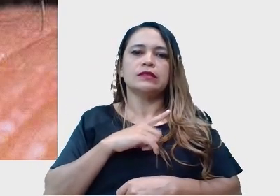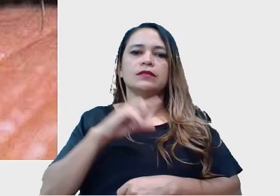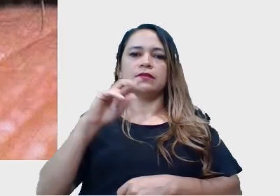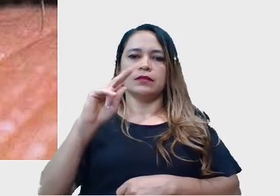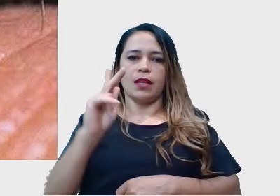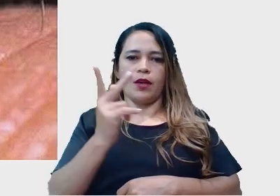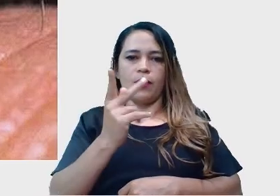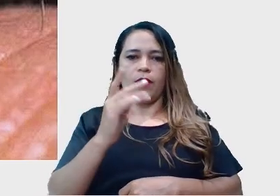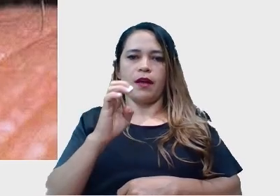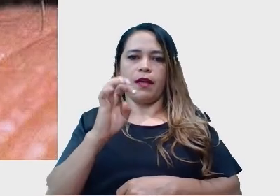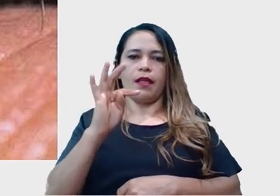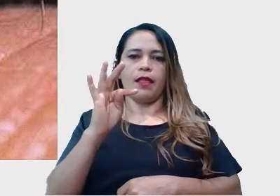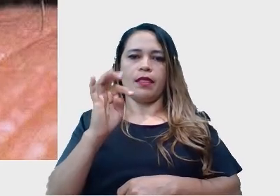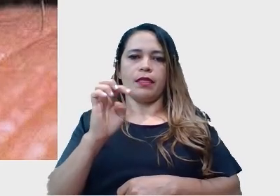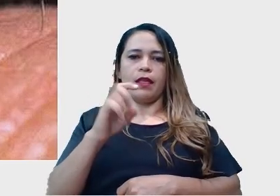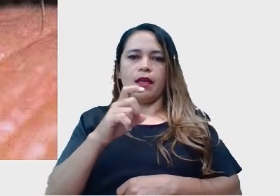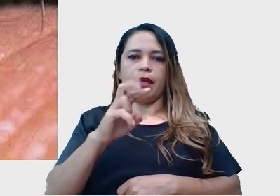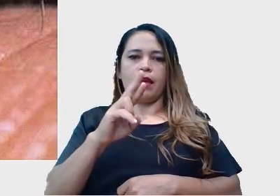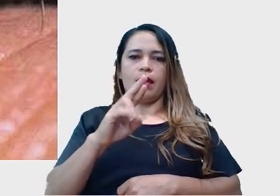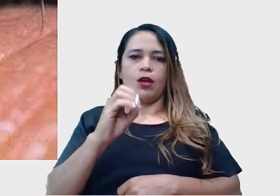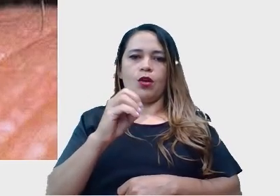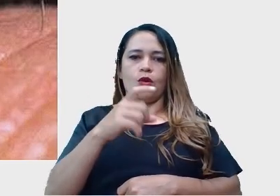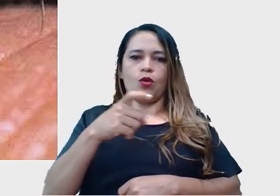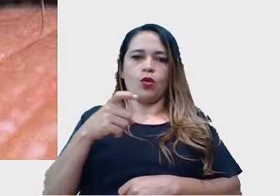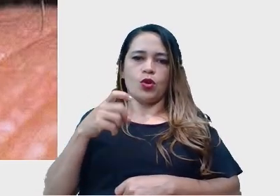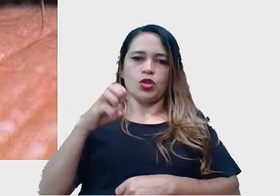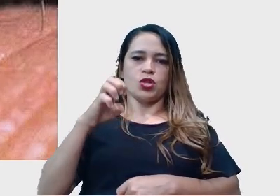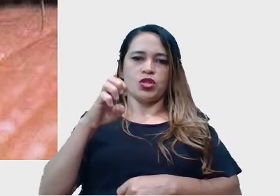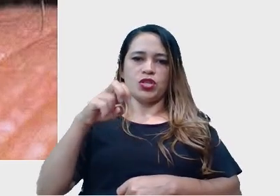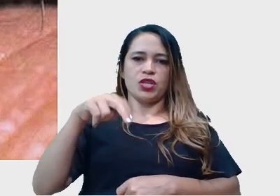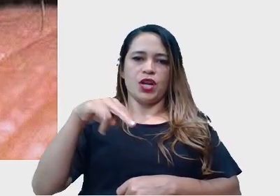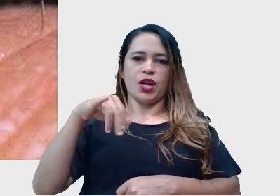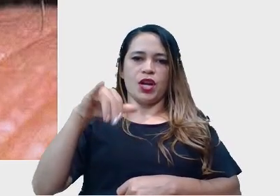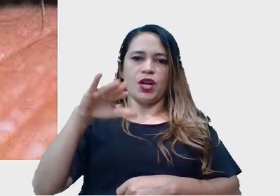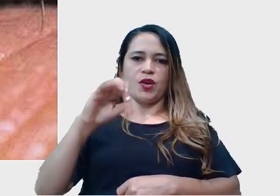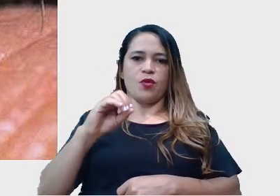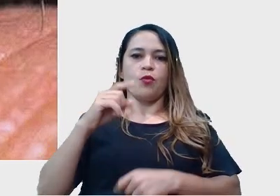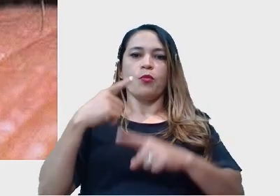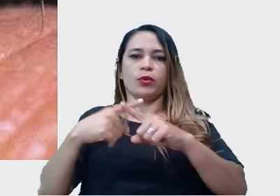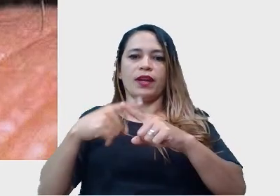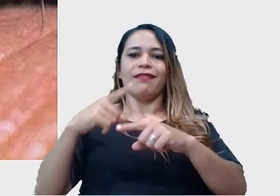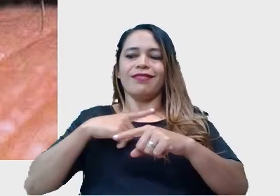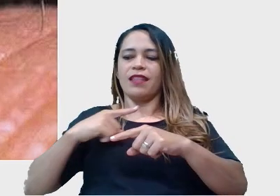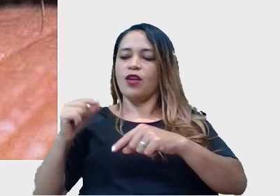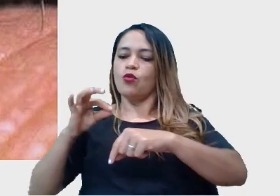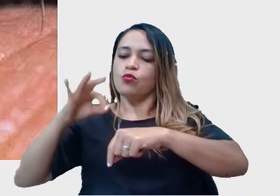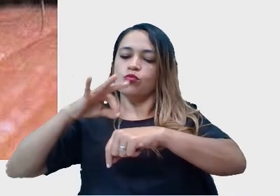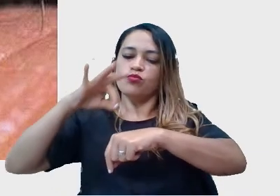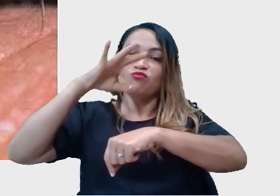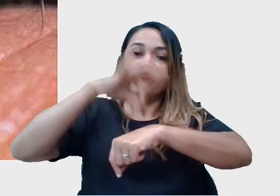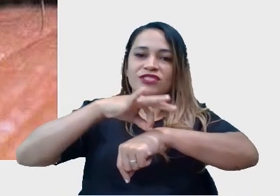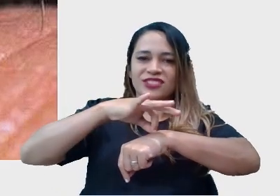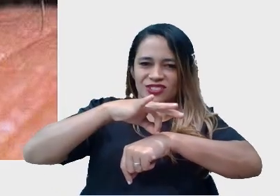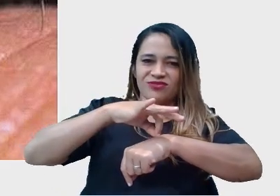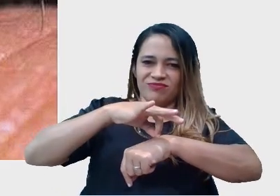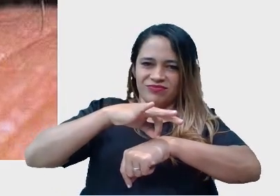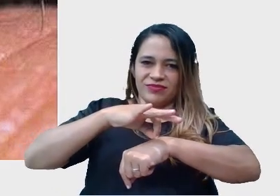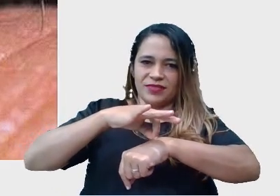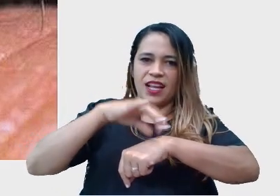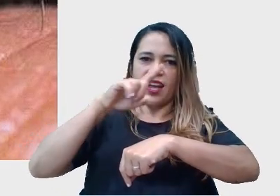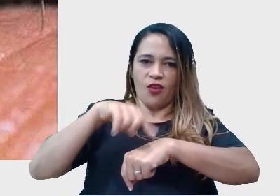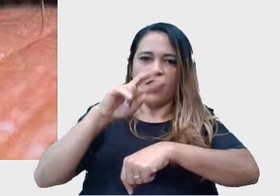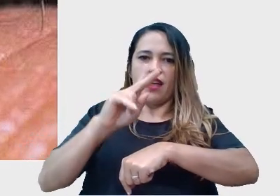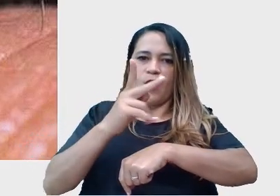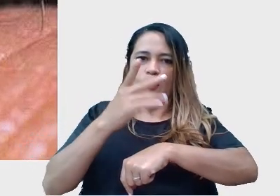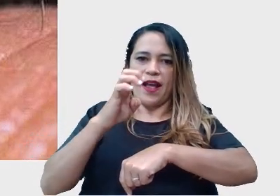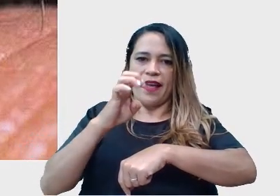doença para a gente, o protozoário para a gente, nós falamos que o ciclo da doença agora é do tipo heteroxênico, ok? Tem alguém